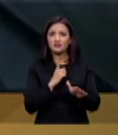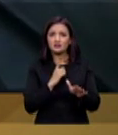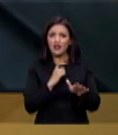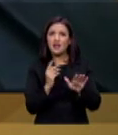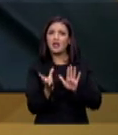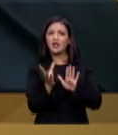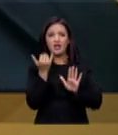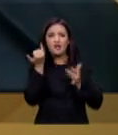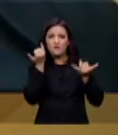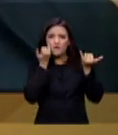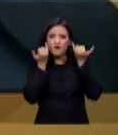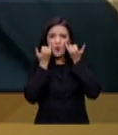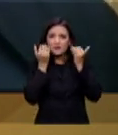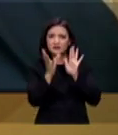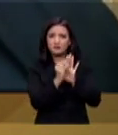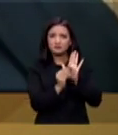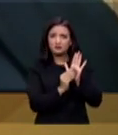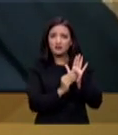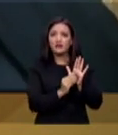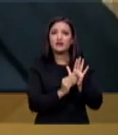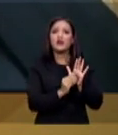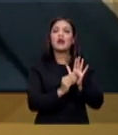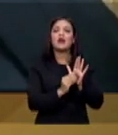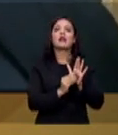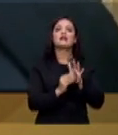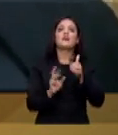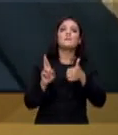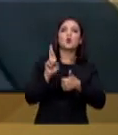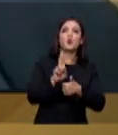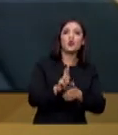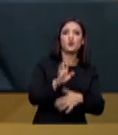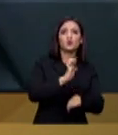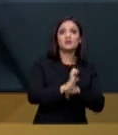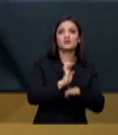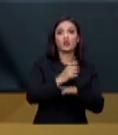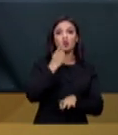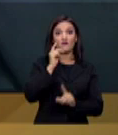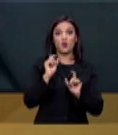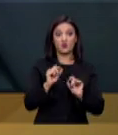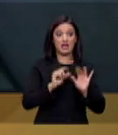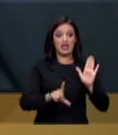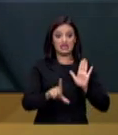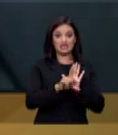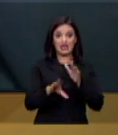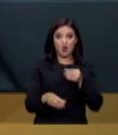da Procuradoria-Geral do Estado a dizer que essas leis complementares